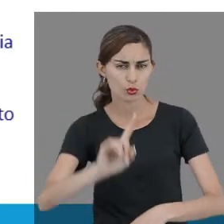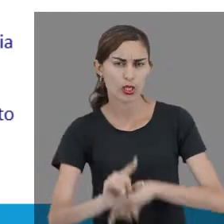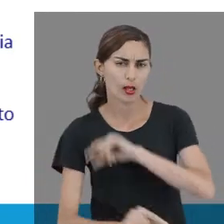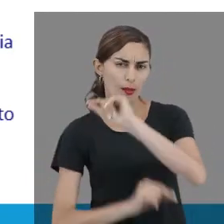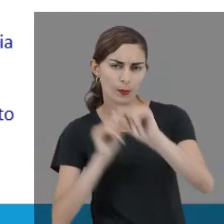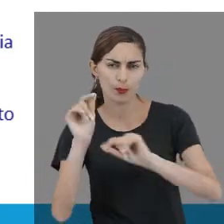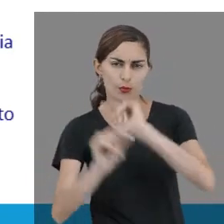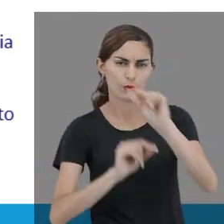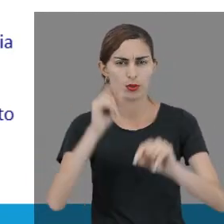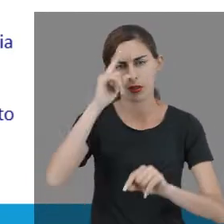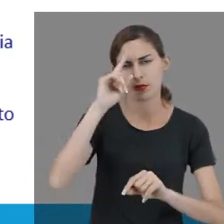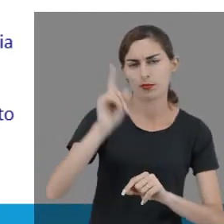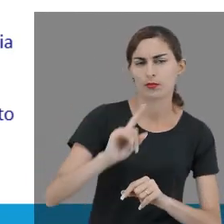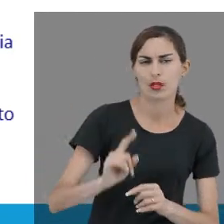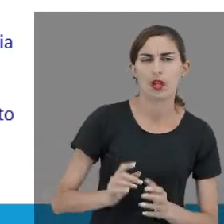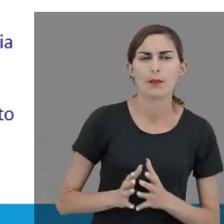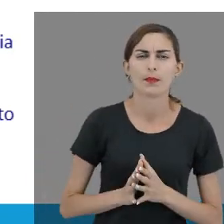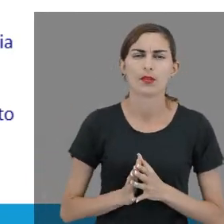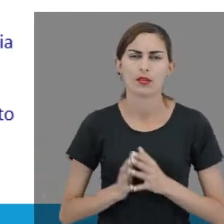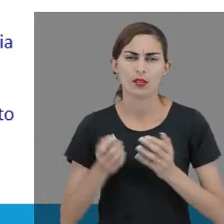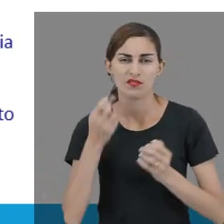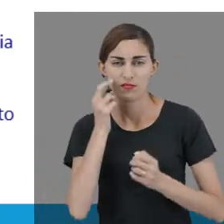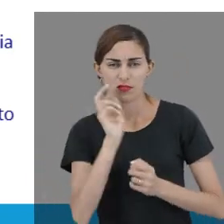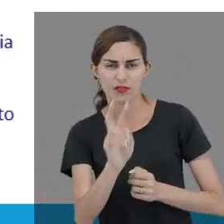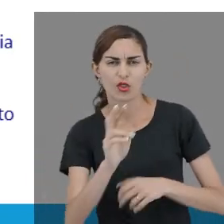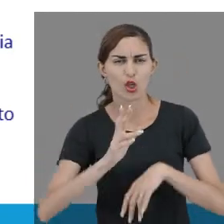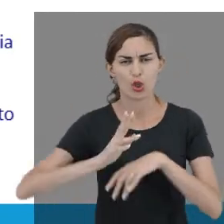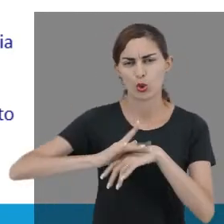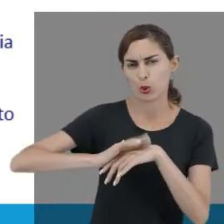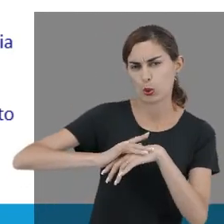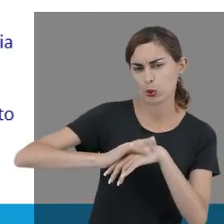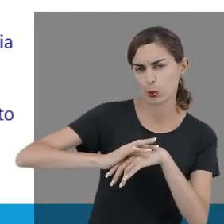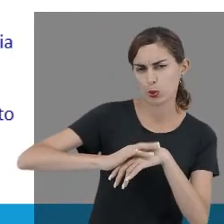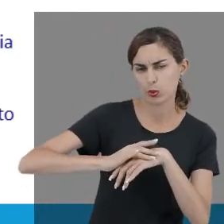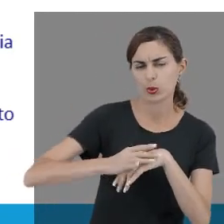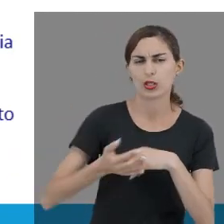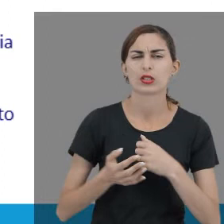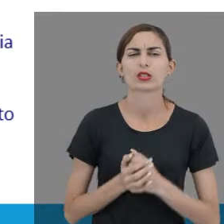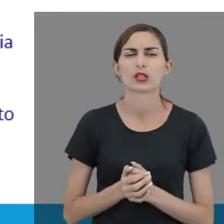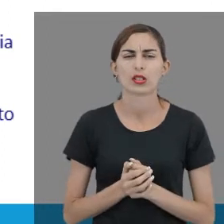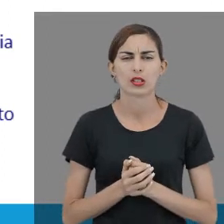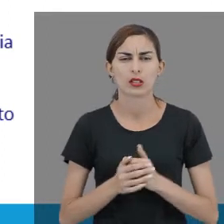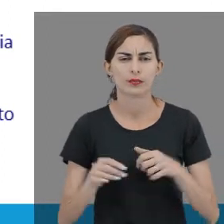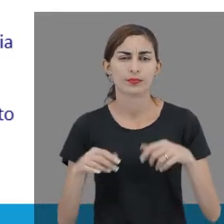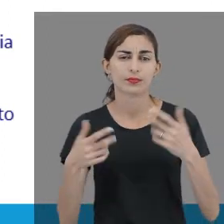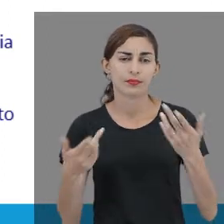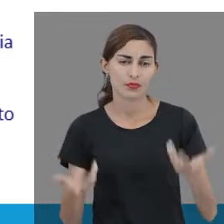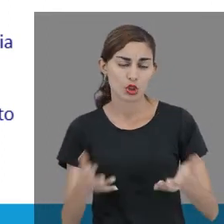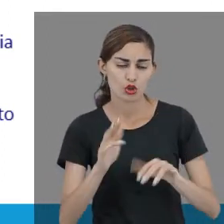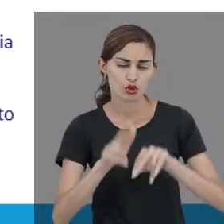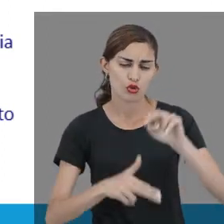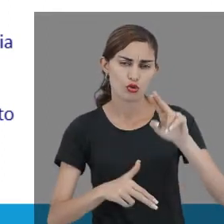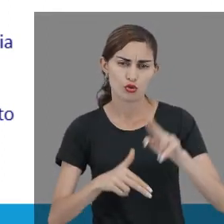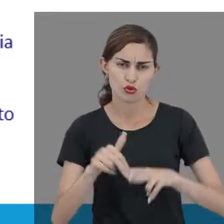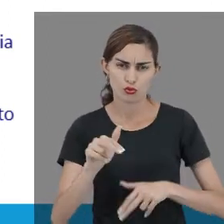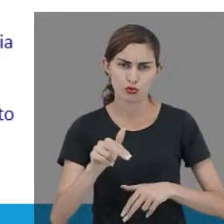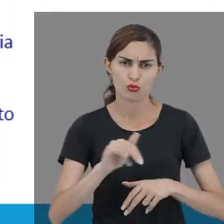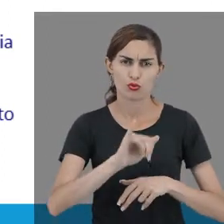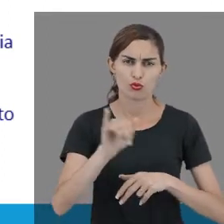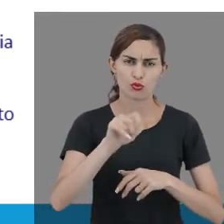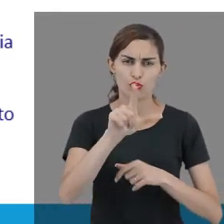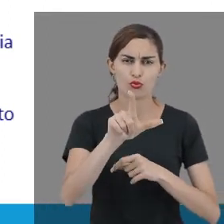que ela poderia fazer. Se via ainda como uma doença benigna. Em julho de